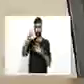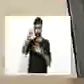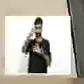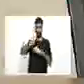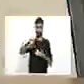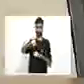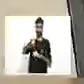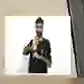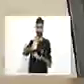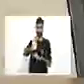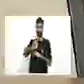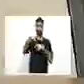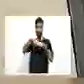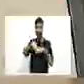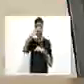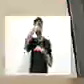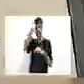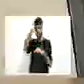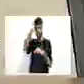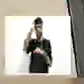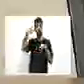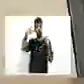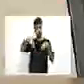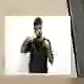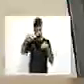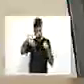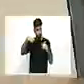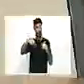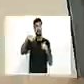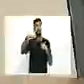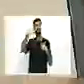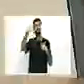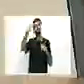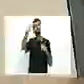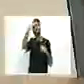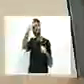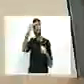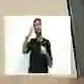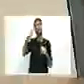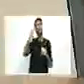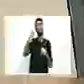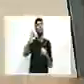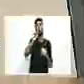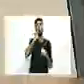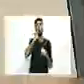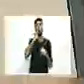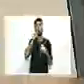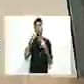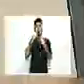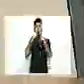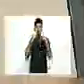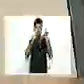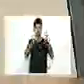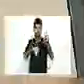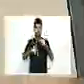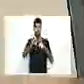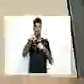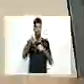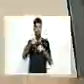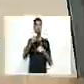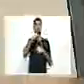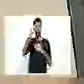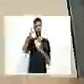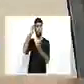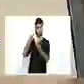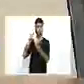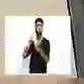mesmo as pessoas T que a a a comunidade tem que entender que o lixo nós estamos fazendo o trabalho eu concordo com